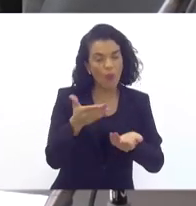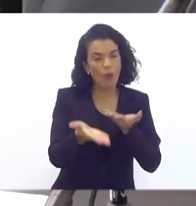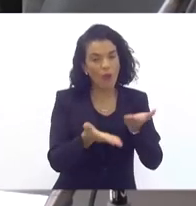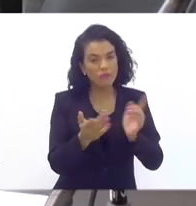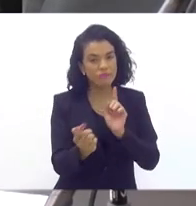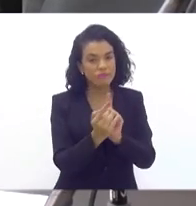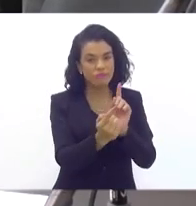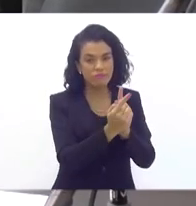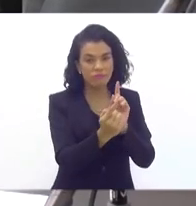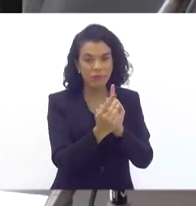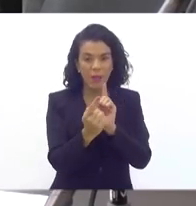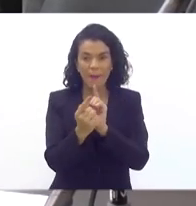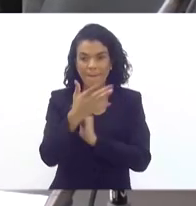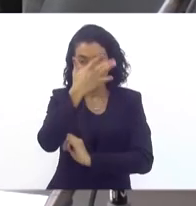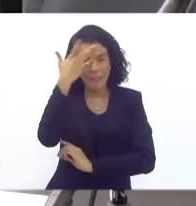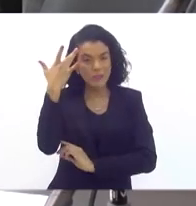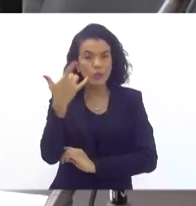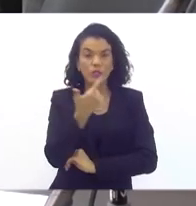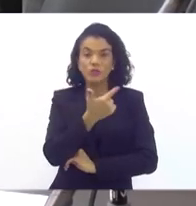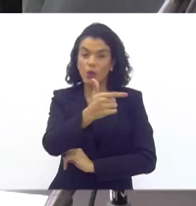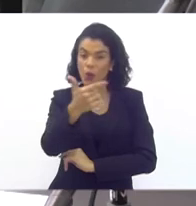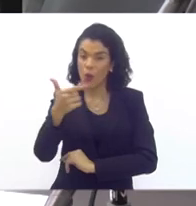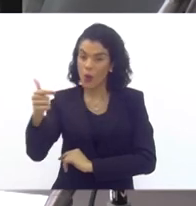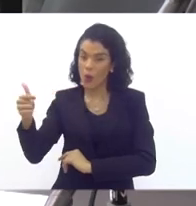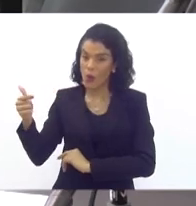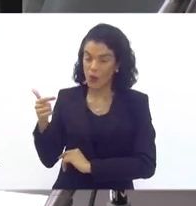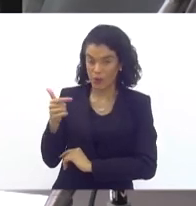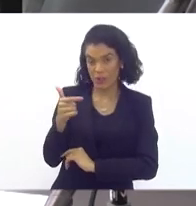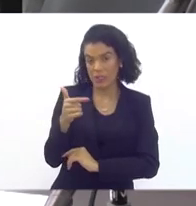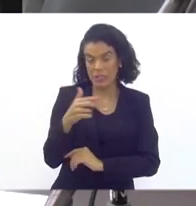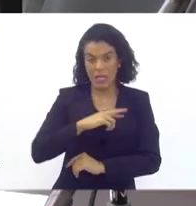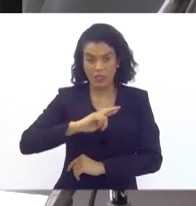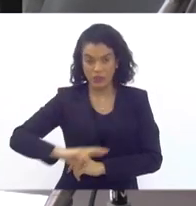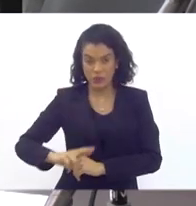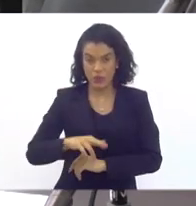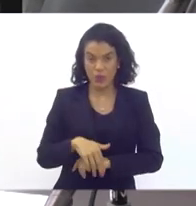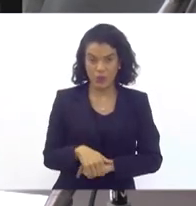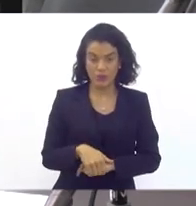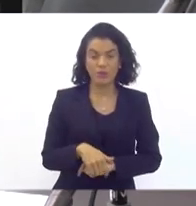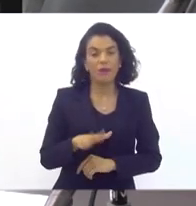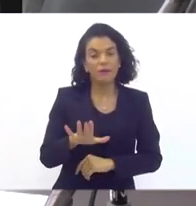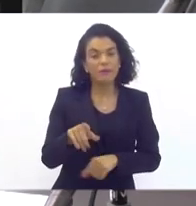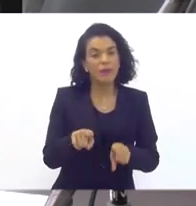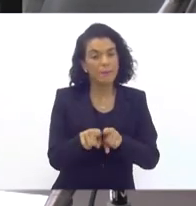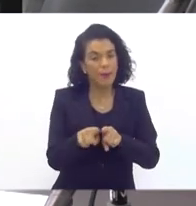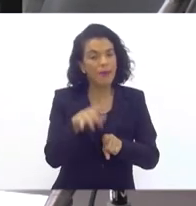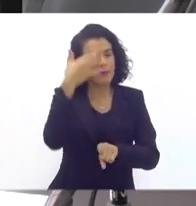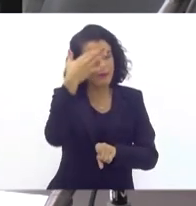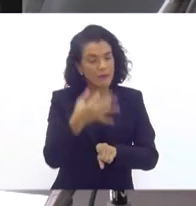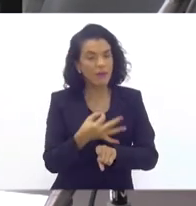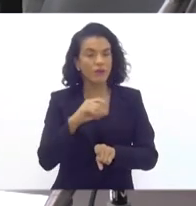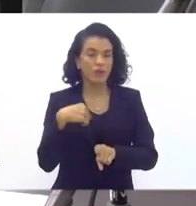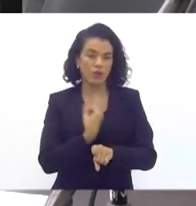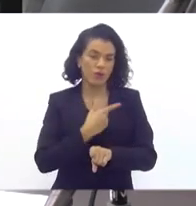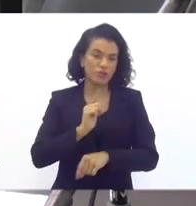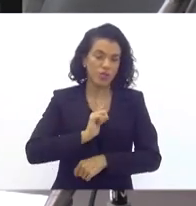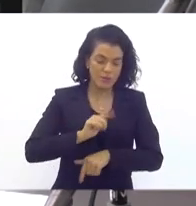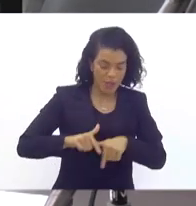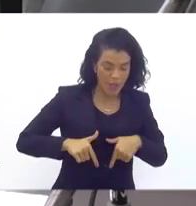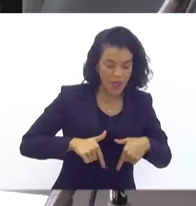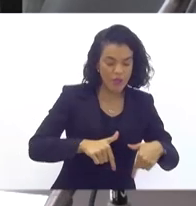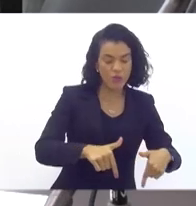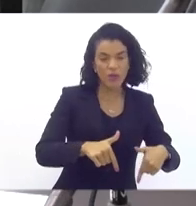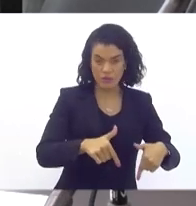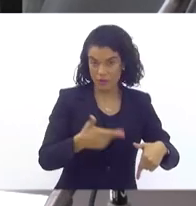ao pessoal de outras denominações até muito pelo contrário atendo que nós temos a nossa atuação